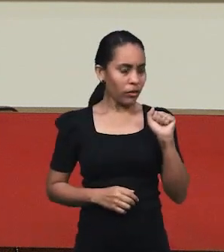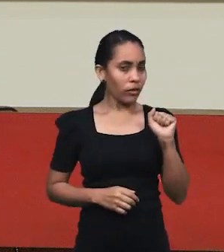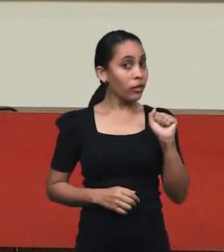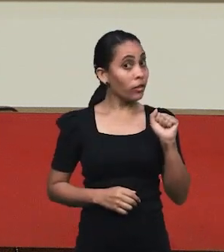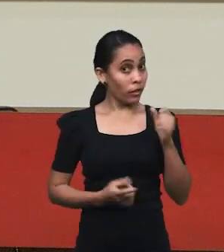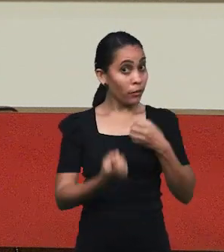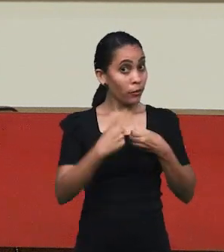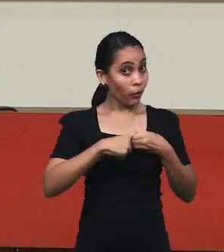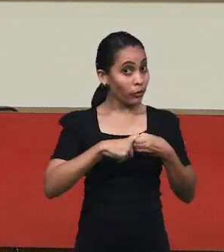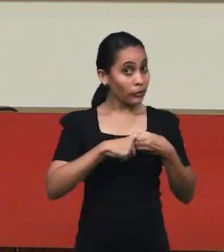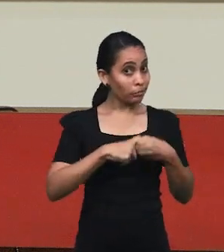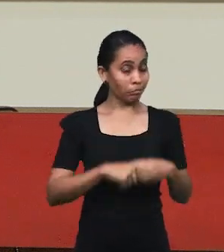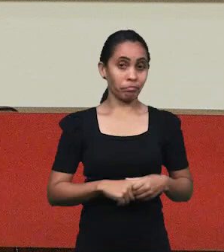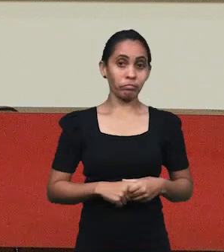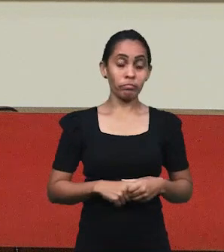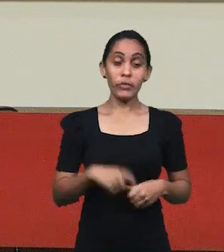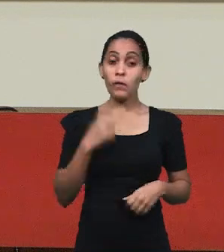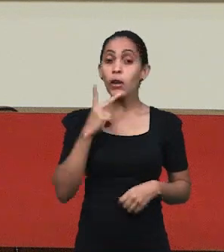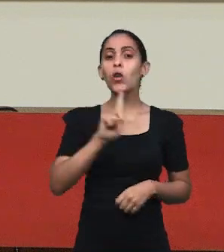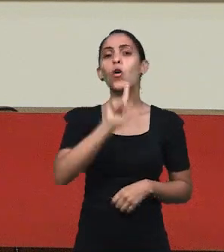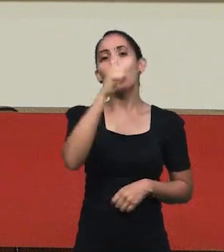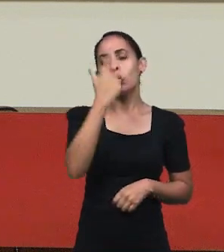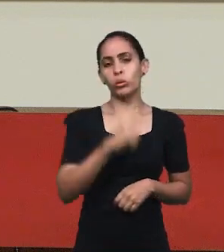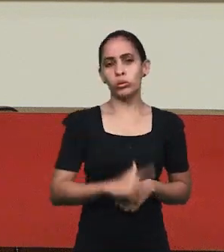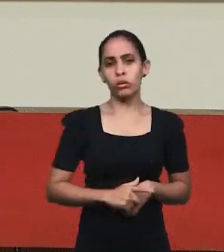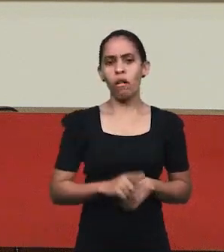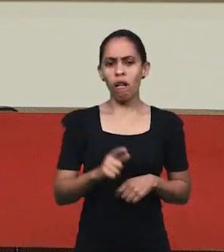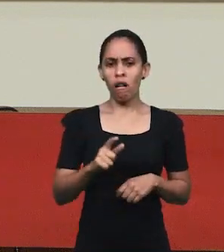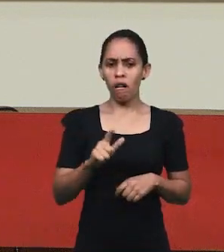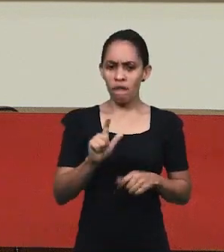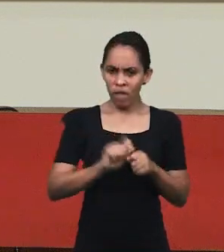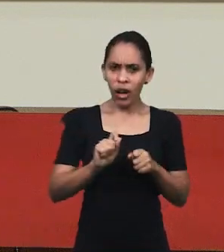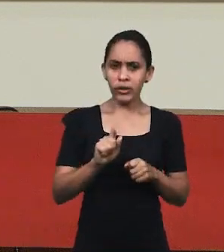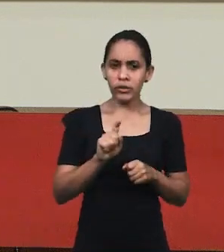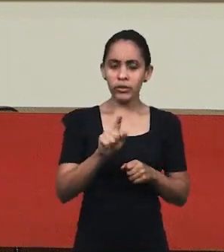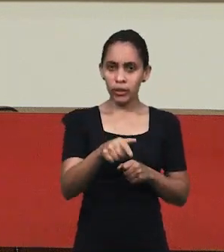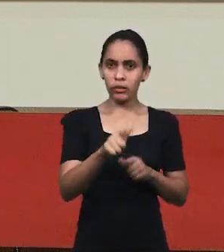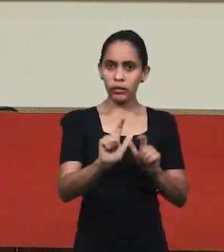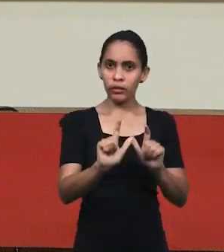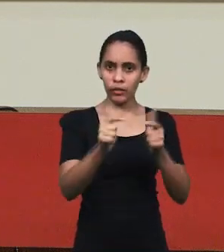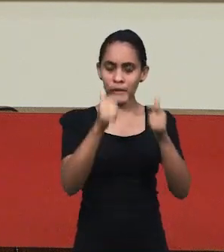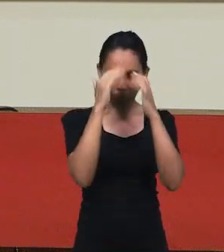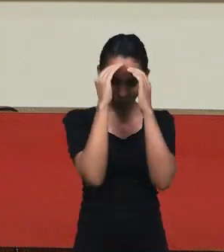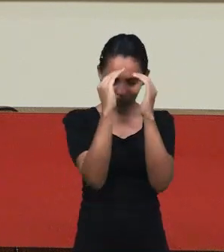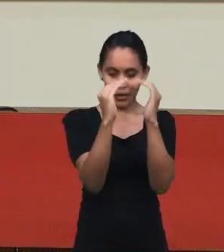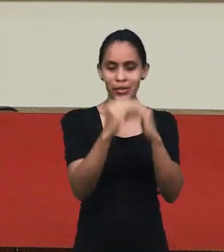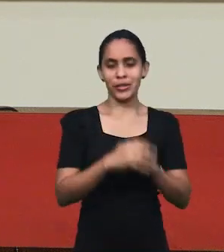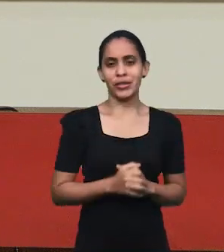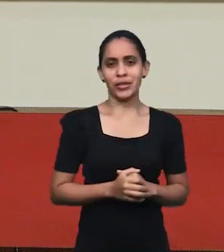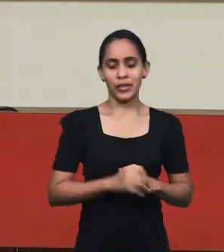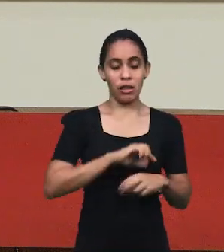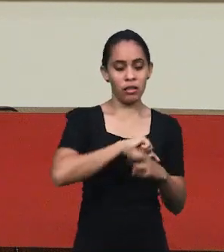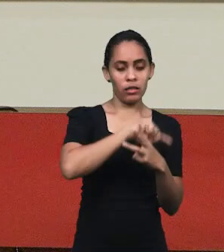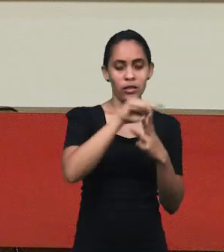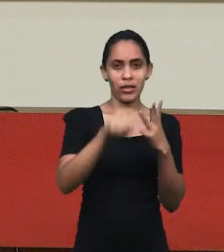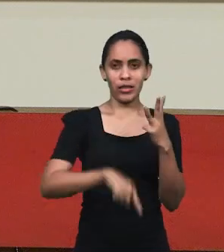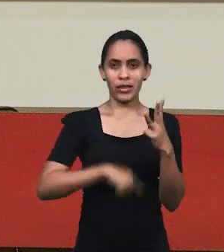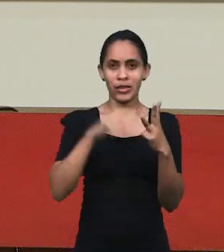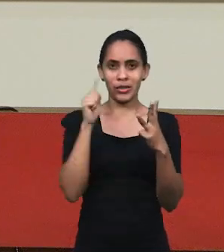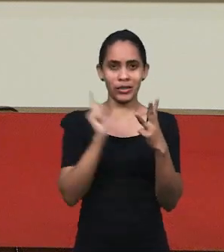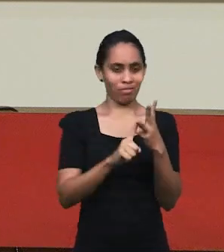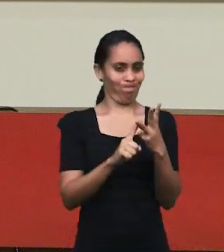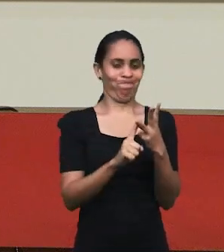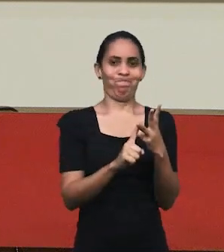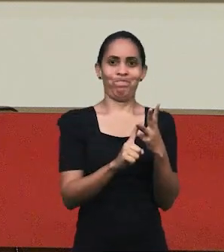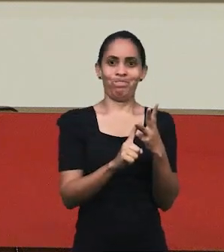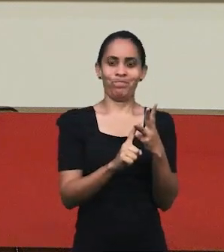E digo a esse: vem, e ele vem. E eu digo ao outro: faça isto, e ele faz. Aquelas